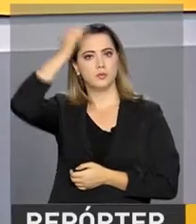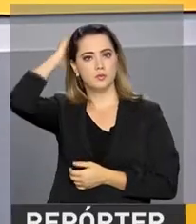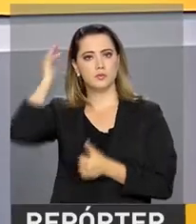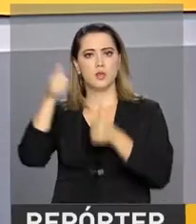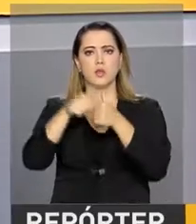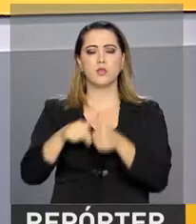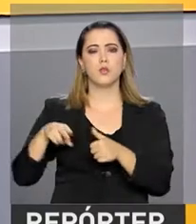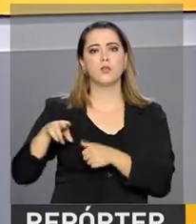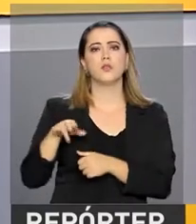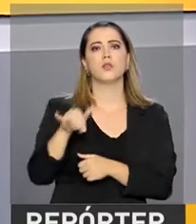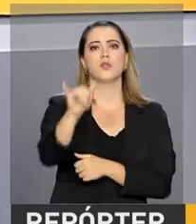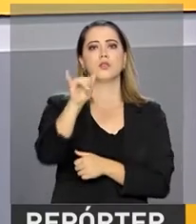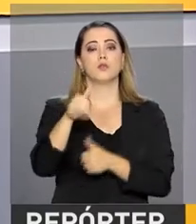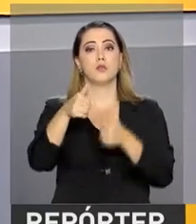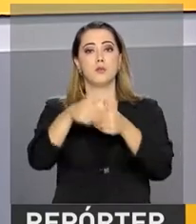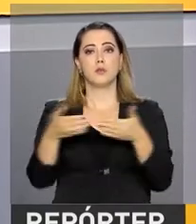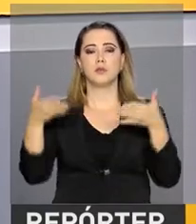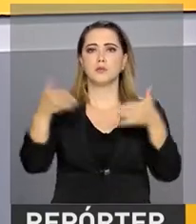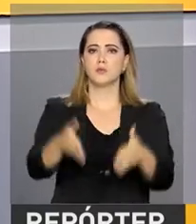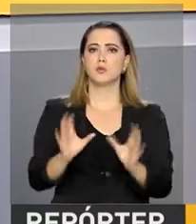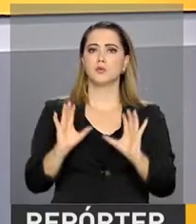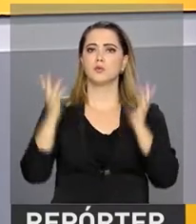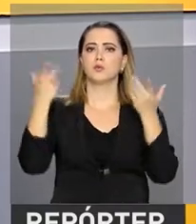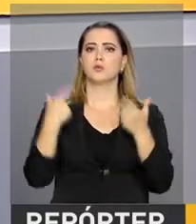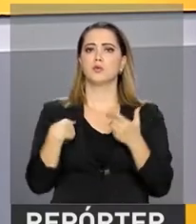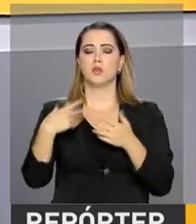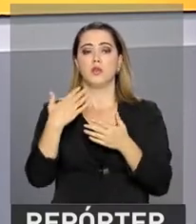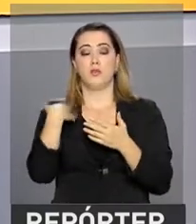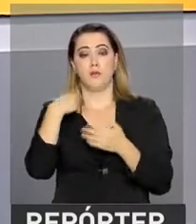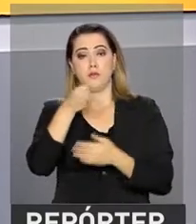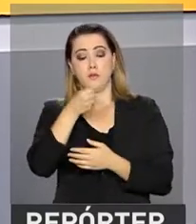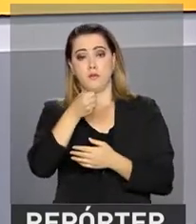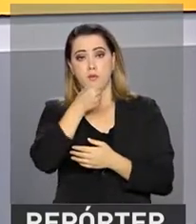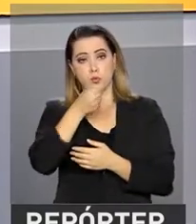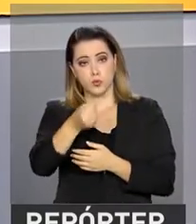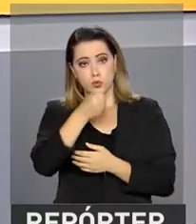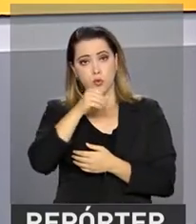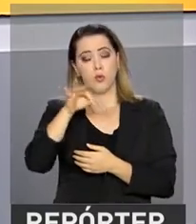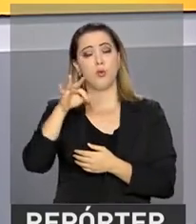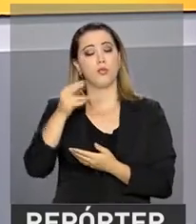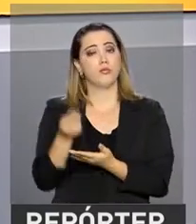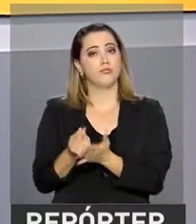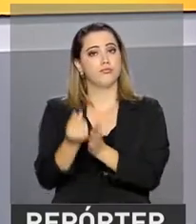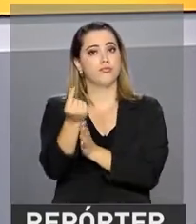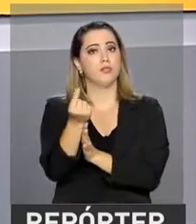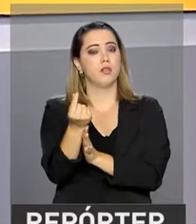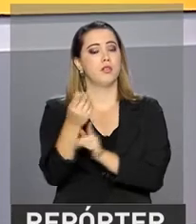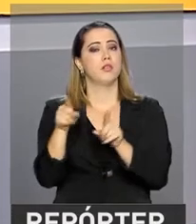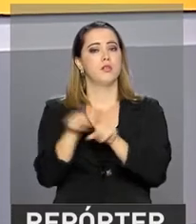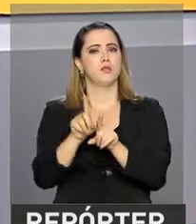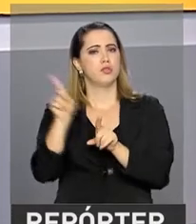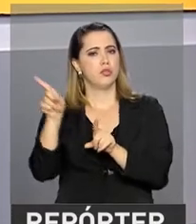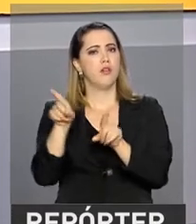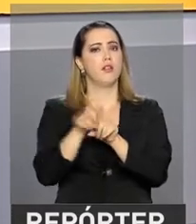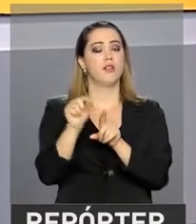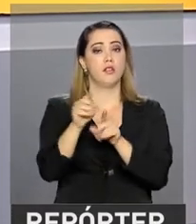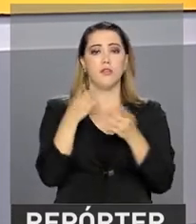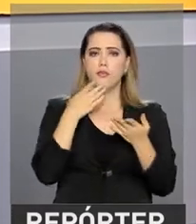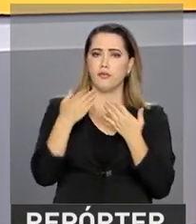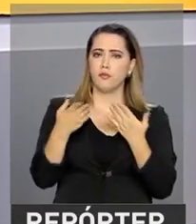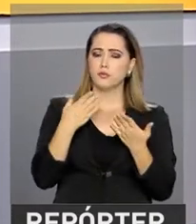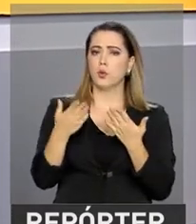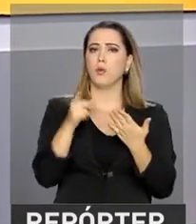temer está em nova york participou hoje de um evento do jornal financial times durante o discurso o presidente fez um balanço